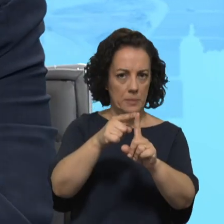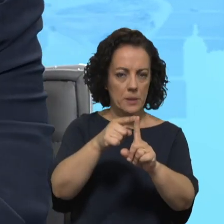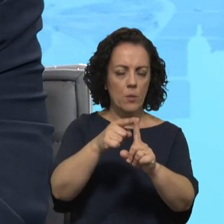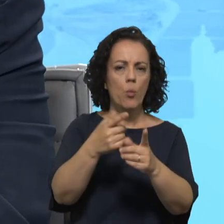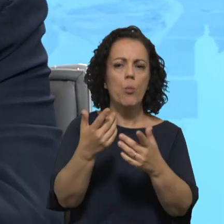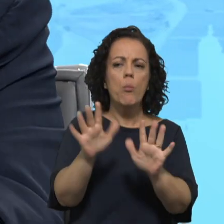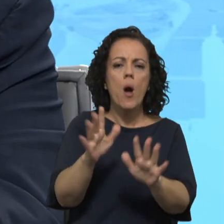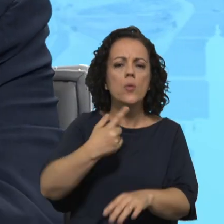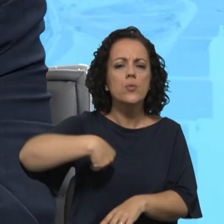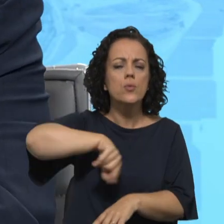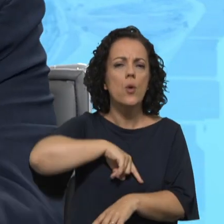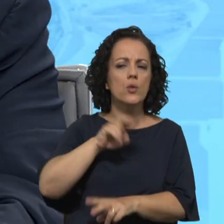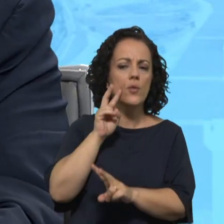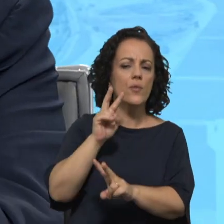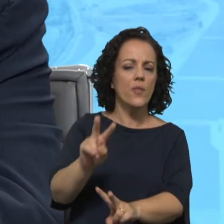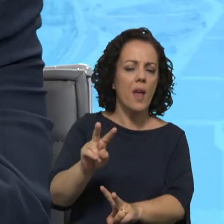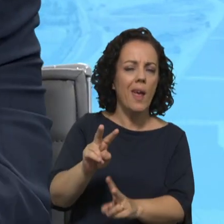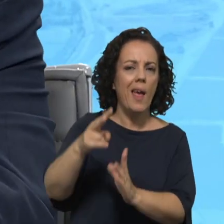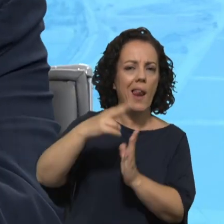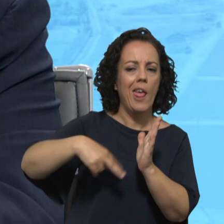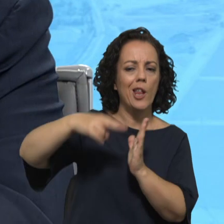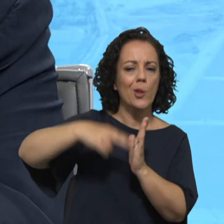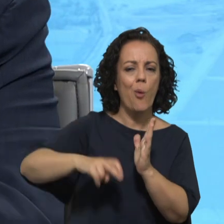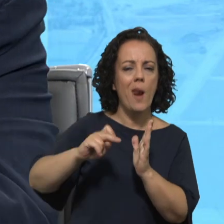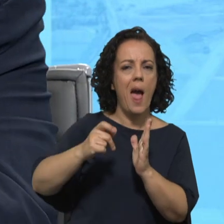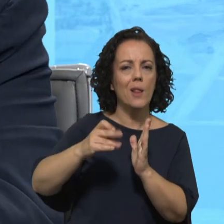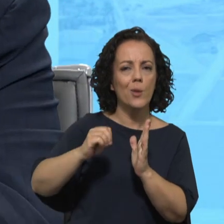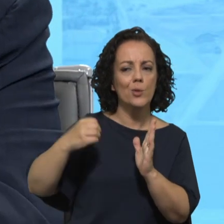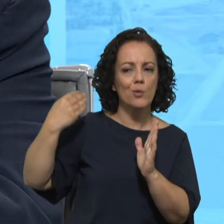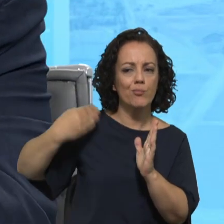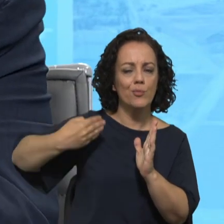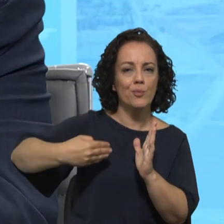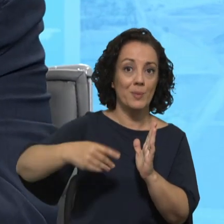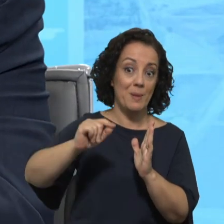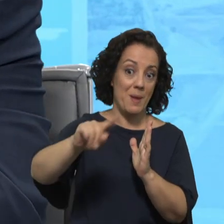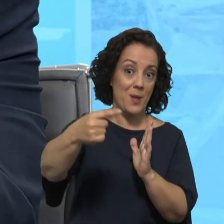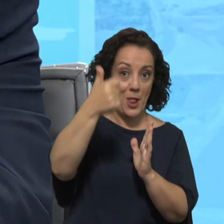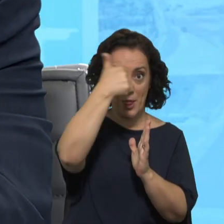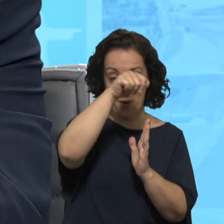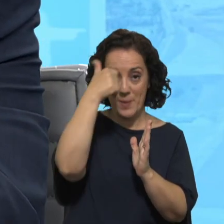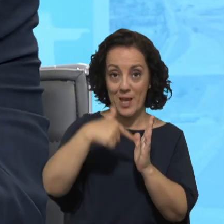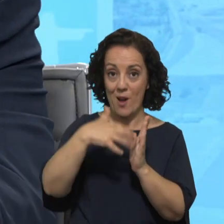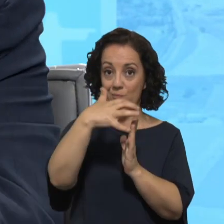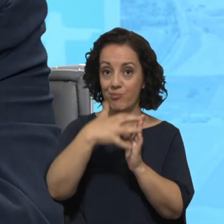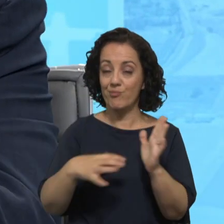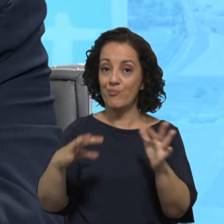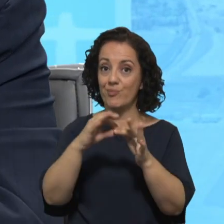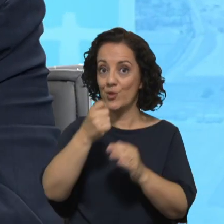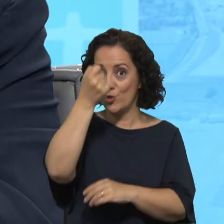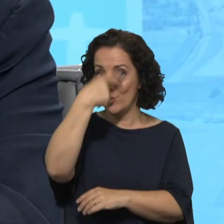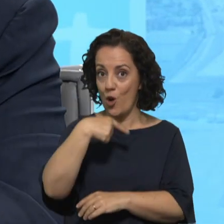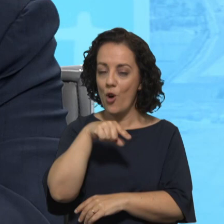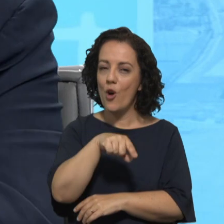vemos, sobretudo na leitura dos Atos que nos têm acompanhado e que vamos escutar também no próximo domingo, no episódio de